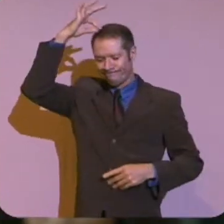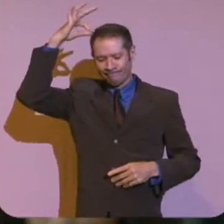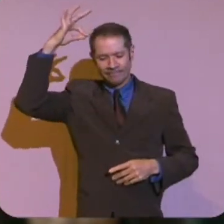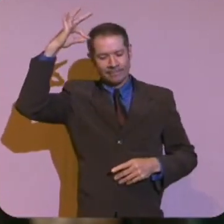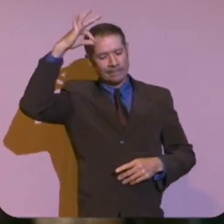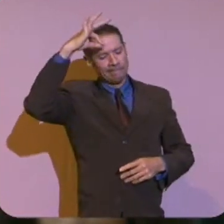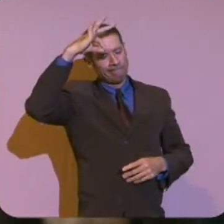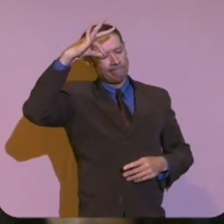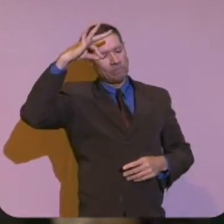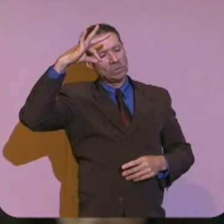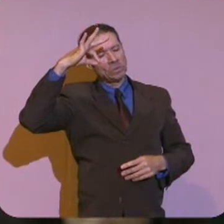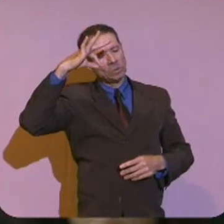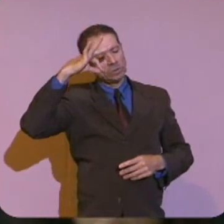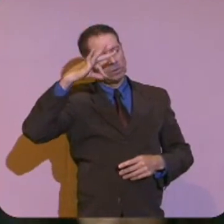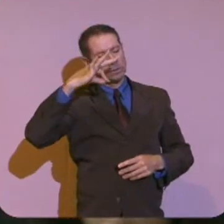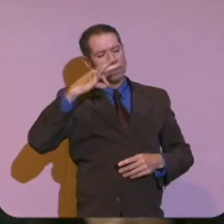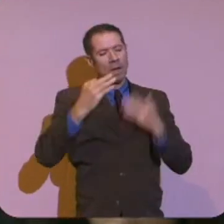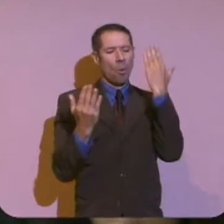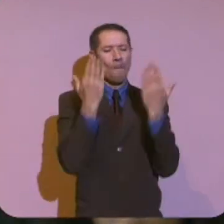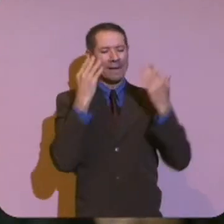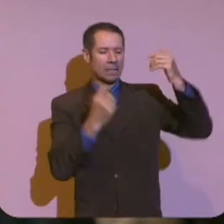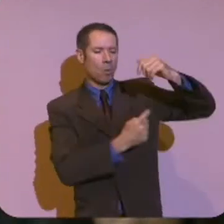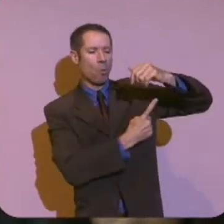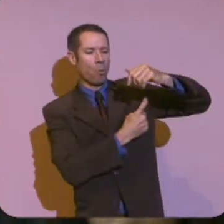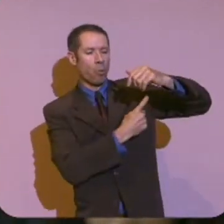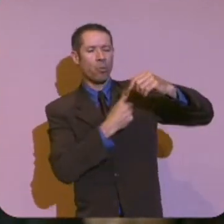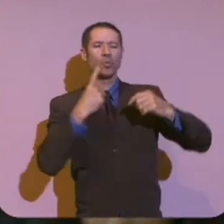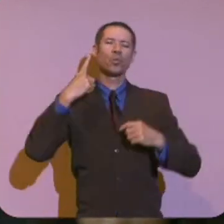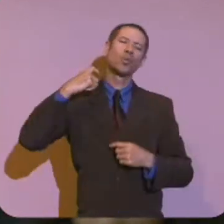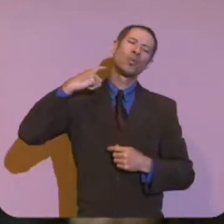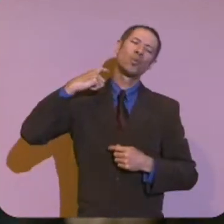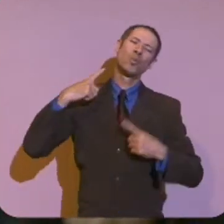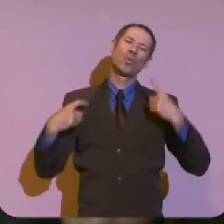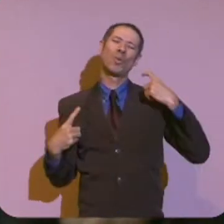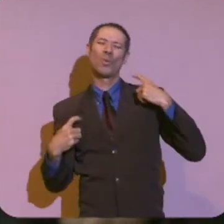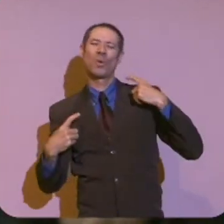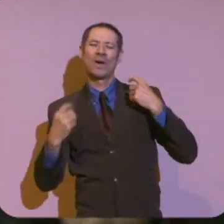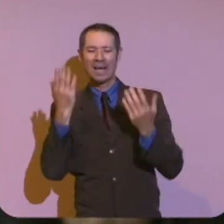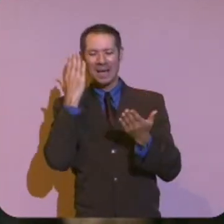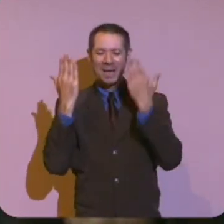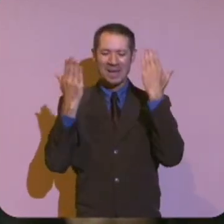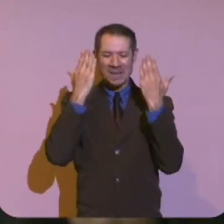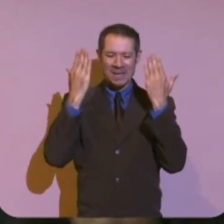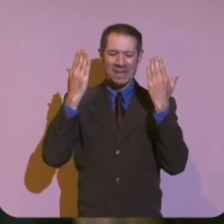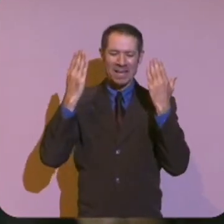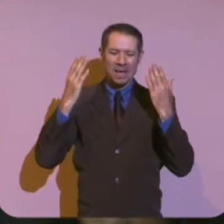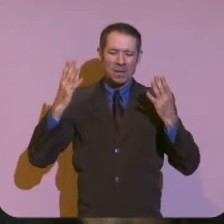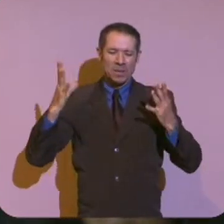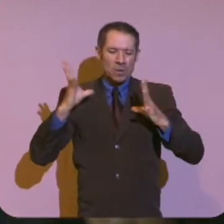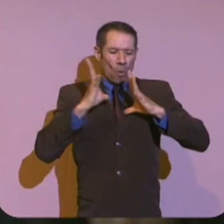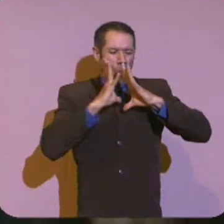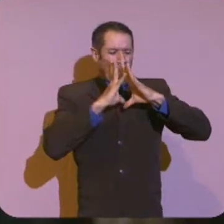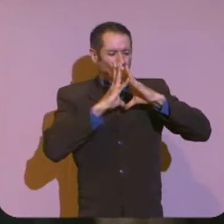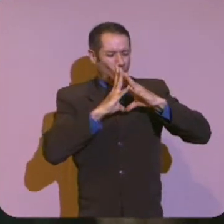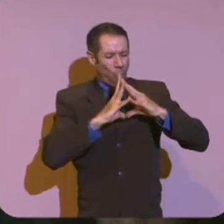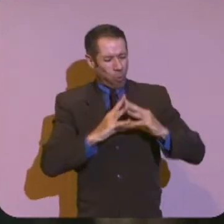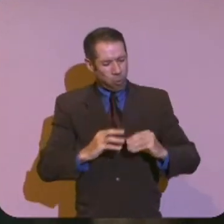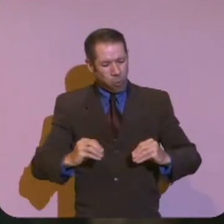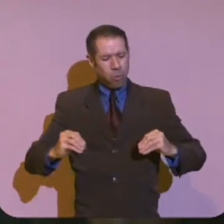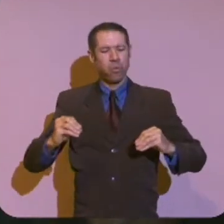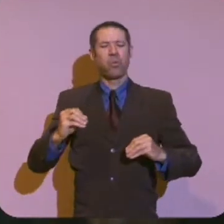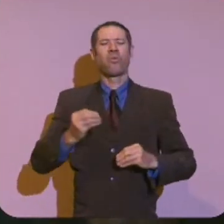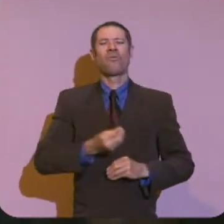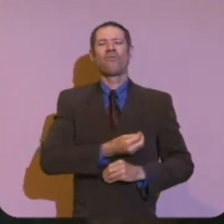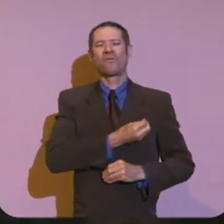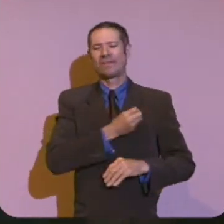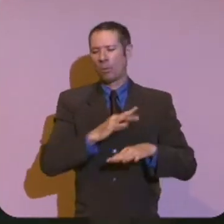ser um perfume maravilhoso do Senhor, é remédio que cura a nossa vida. Por isso eu quero